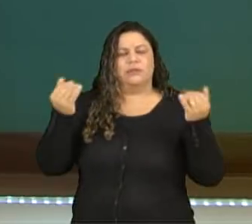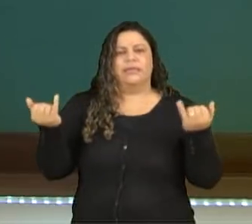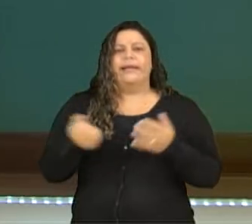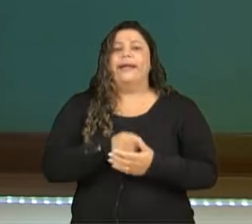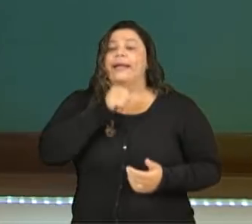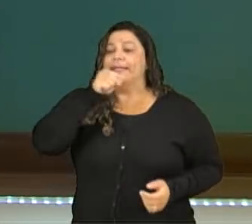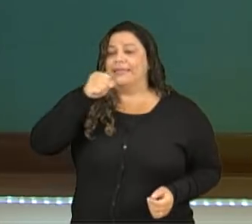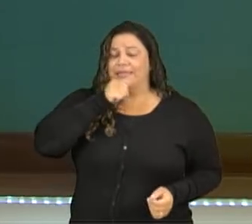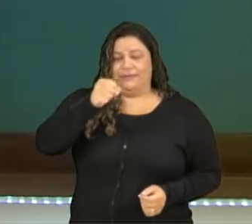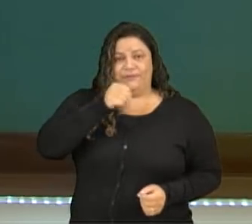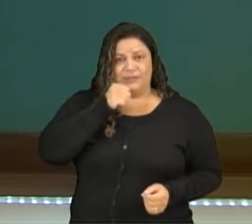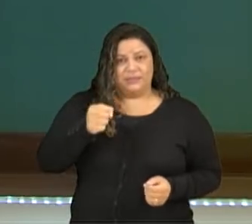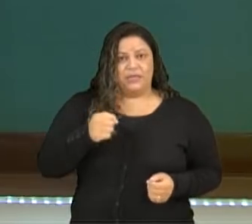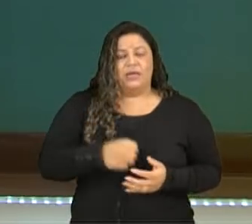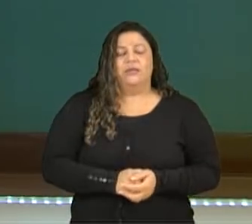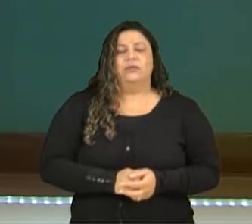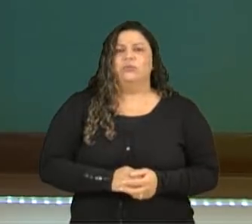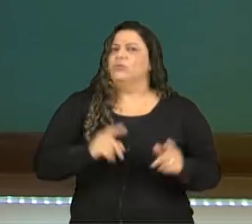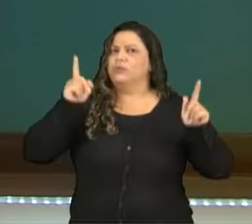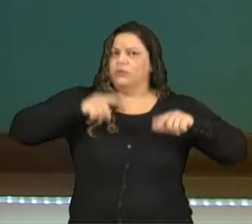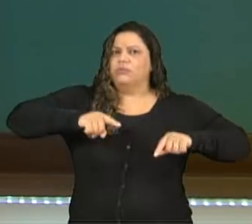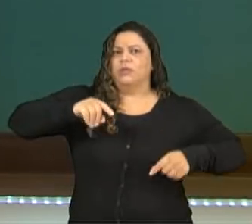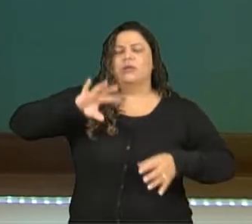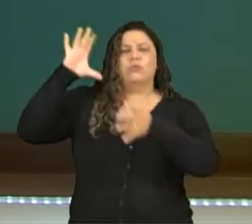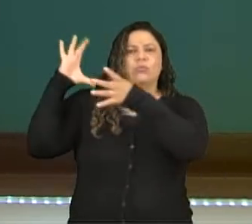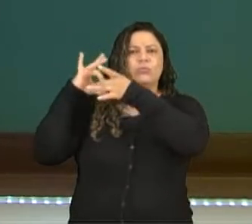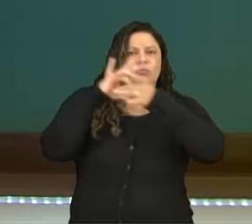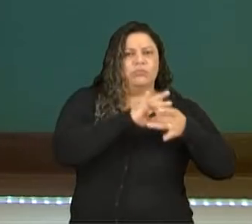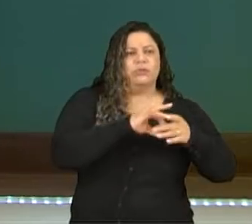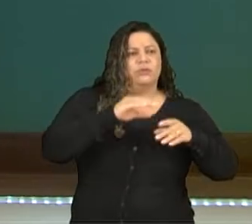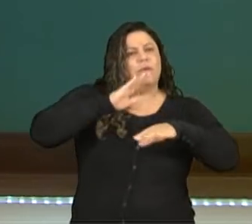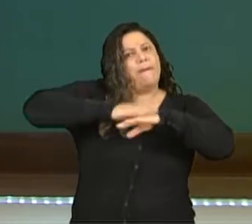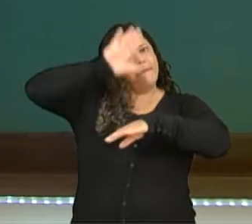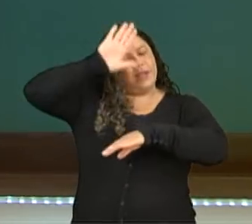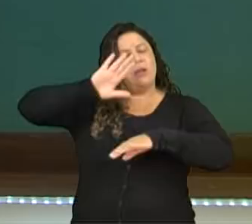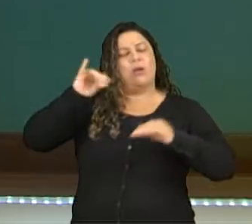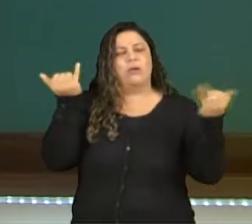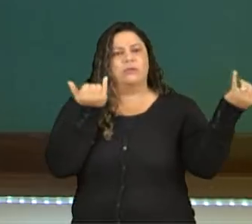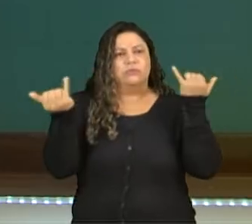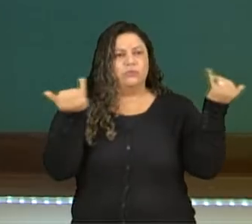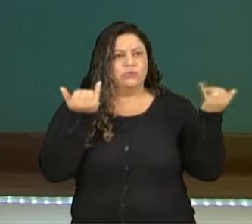entrevistados. Então, a reportagem ela tem um contexto um pouquinho maior do que a notícia.